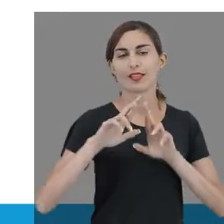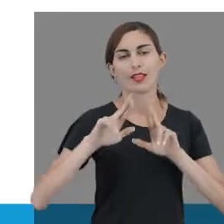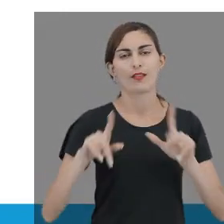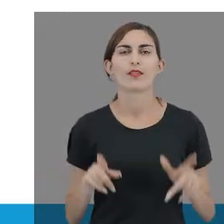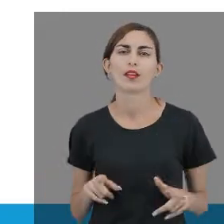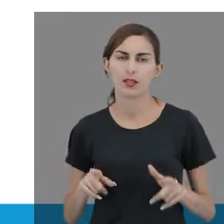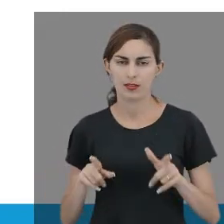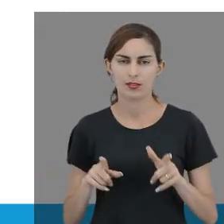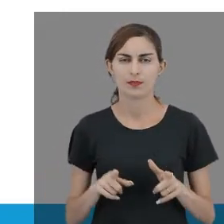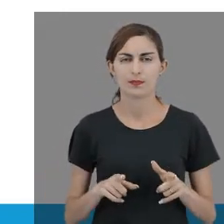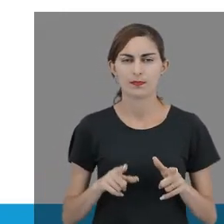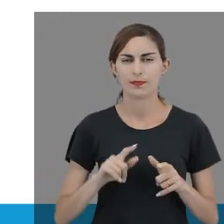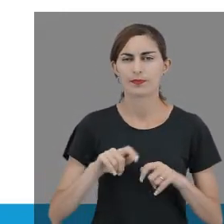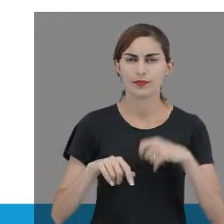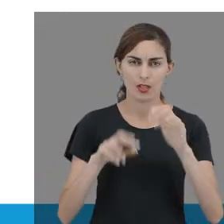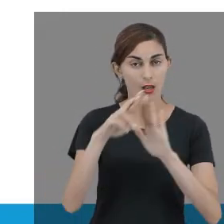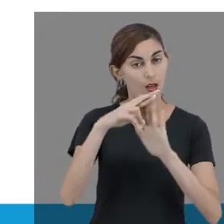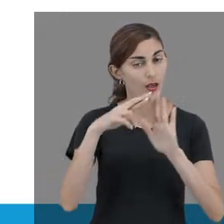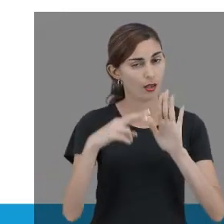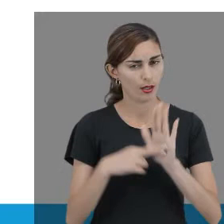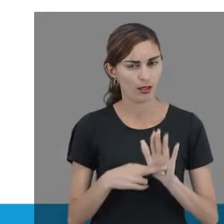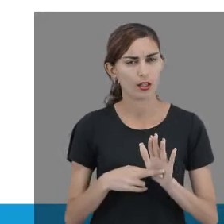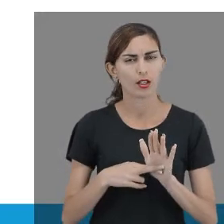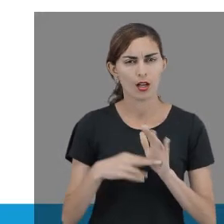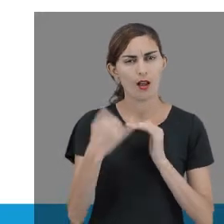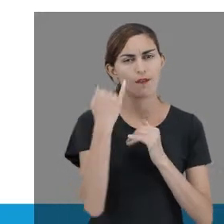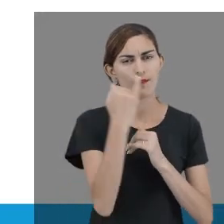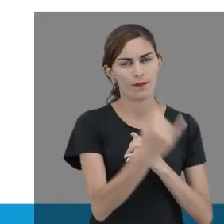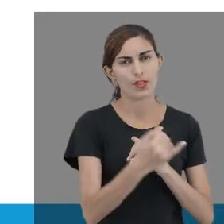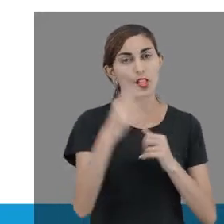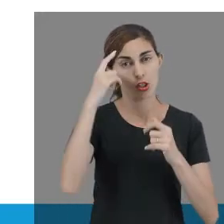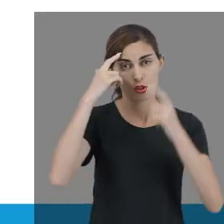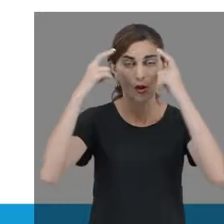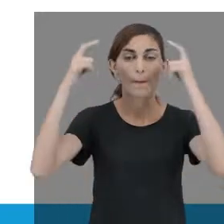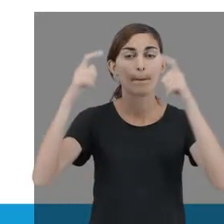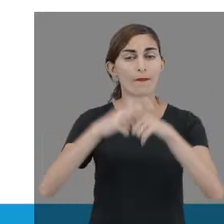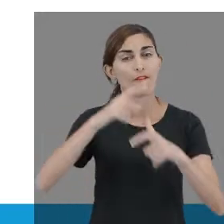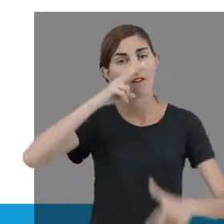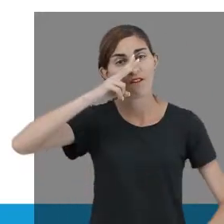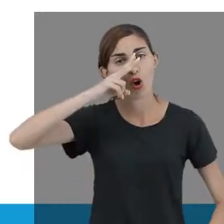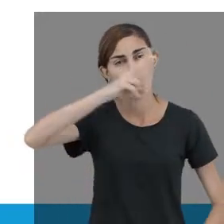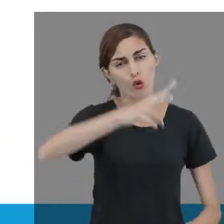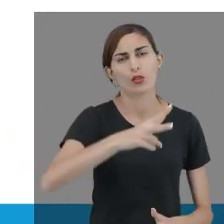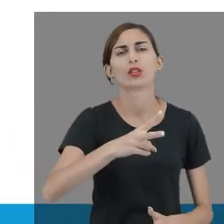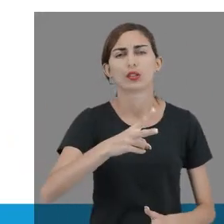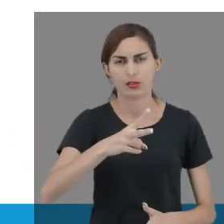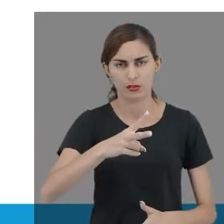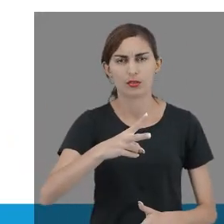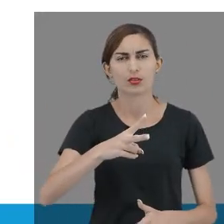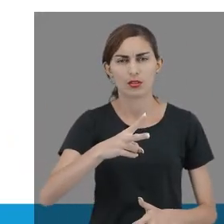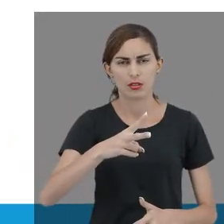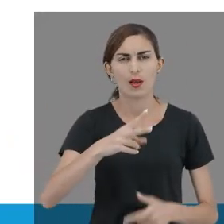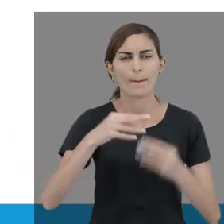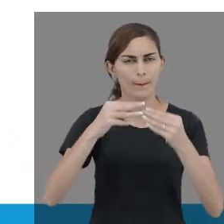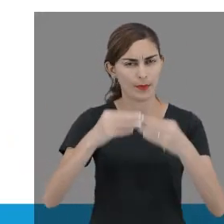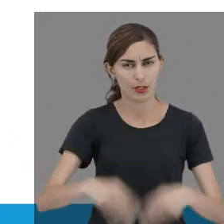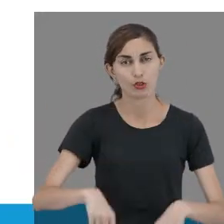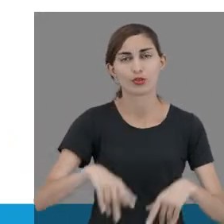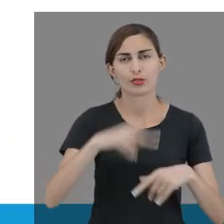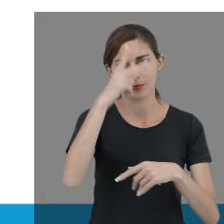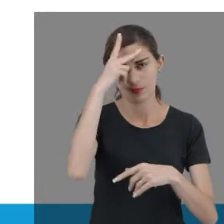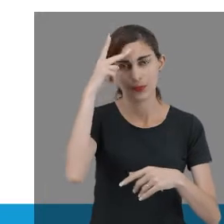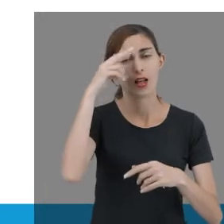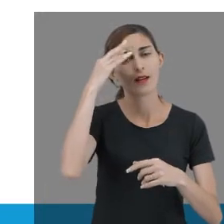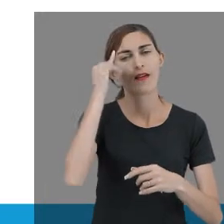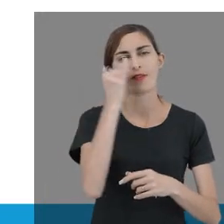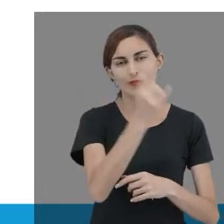para o SINASC, a regra é notificar só a microcefalia grave, que fica o perímetro cefálico abaixo